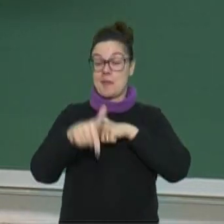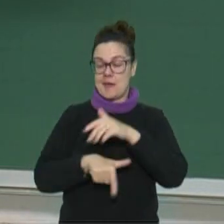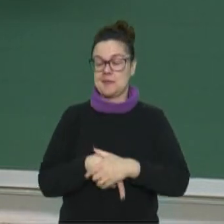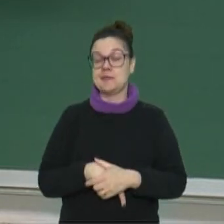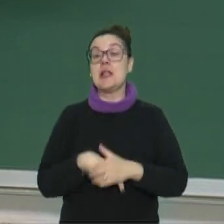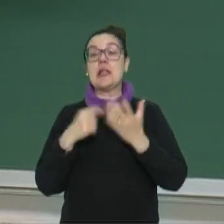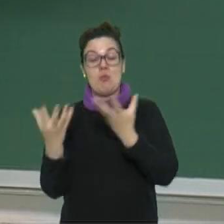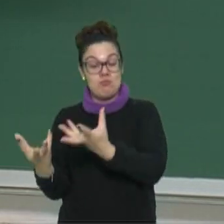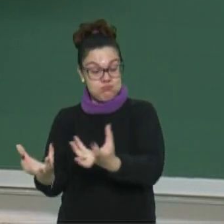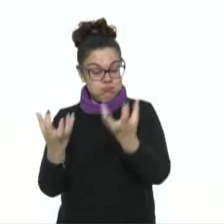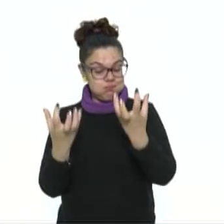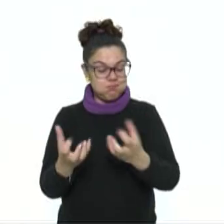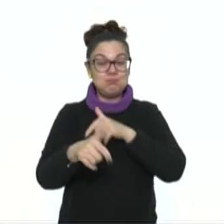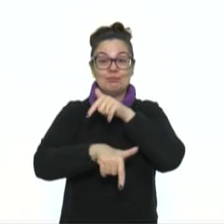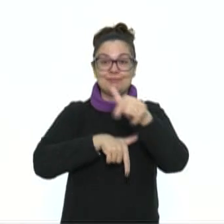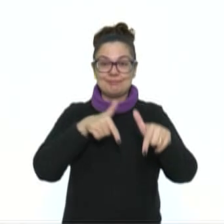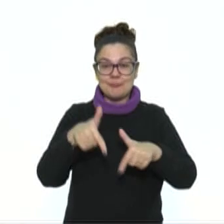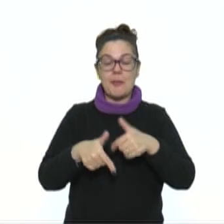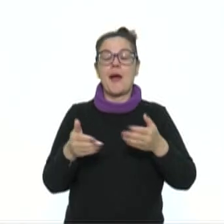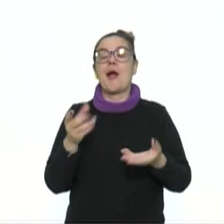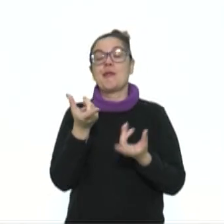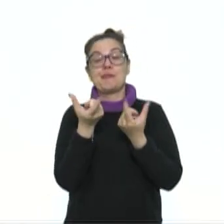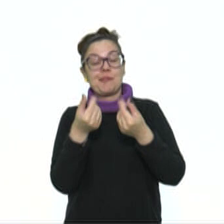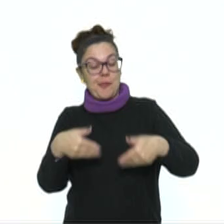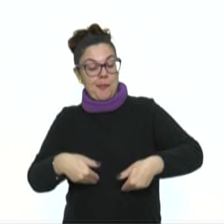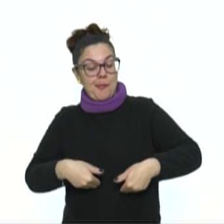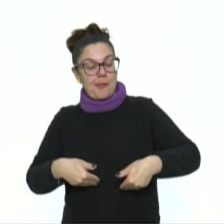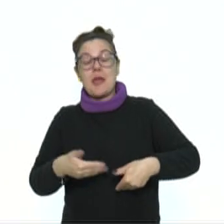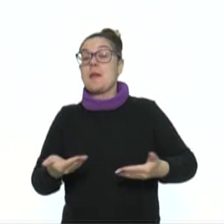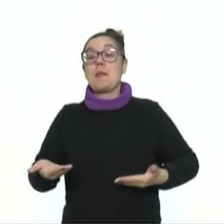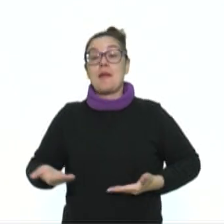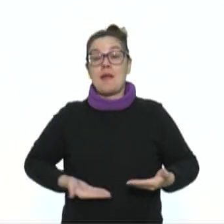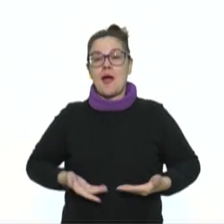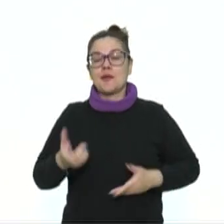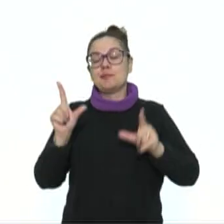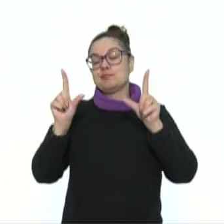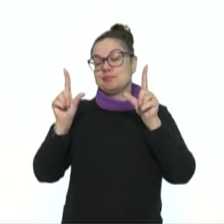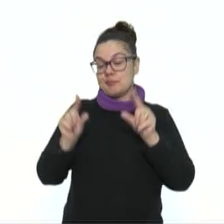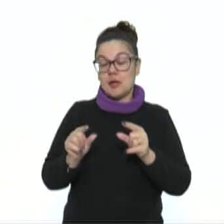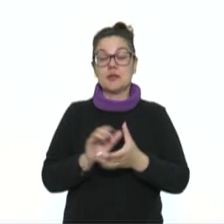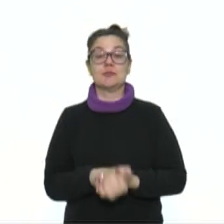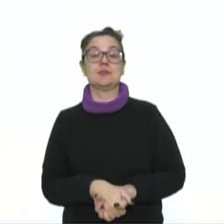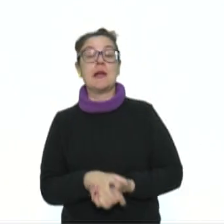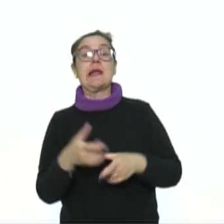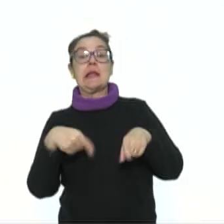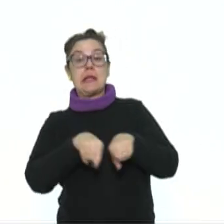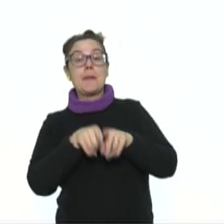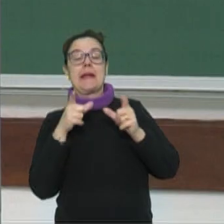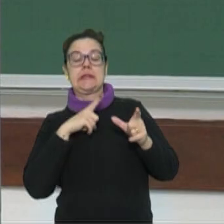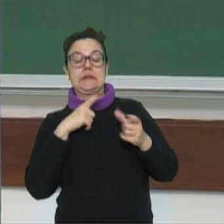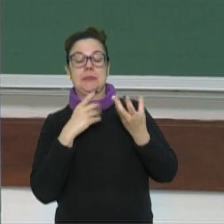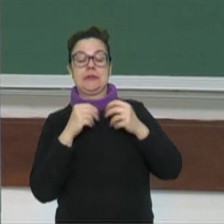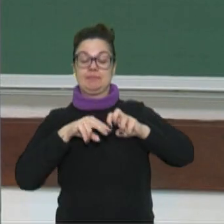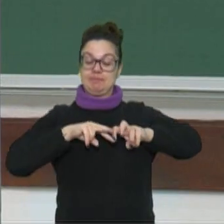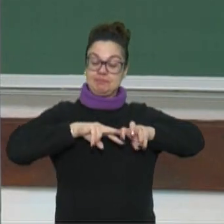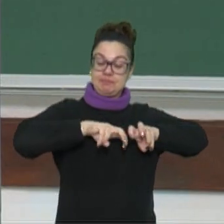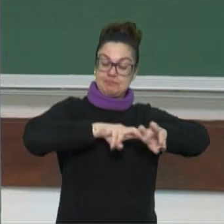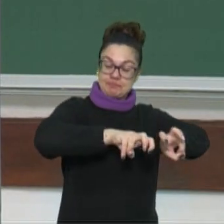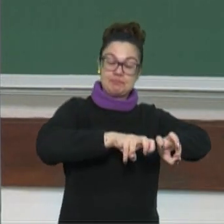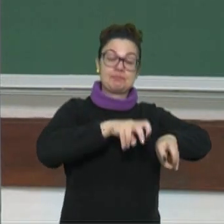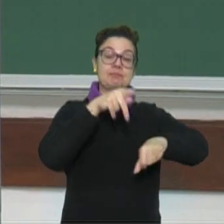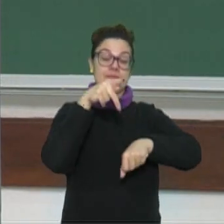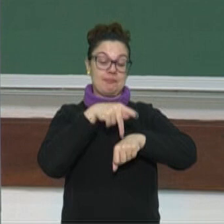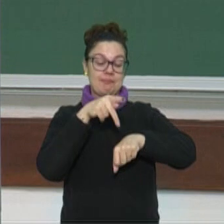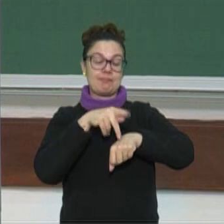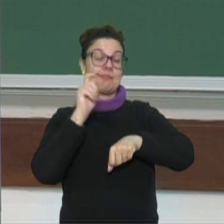e barata. Outra coisa, abundância de carvão mineral, que vai ser o grande motor, vai ser o grande combustível, e